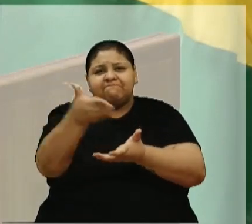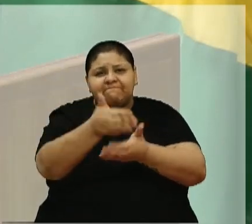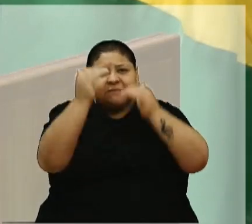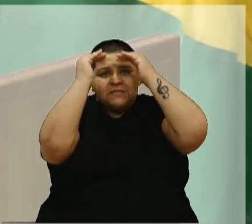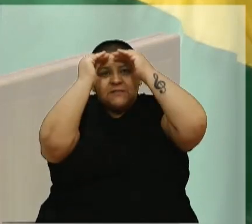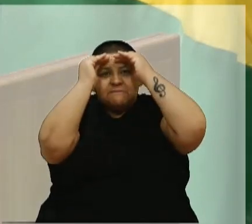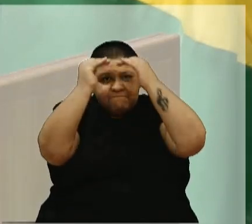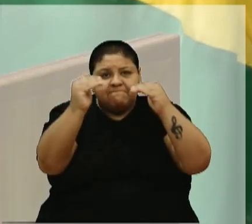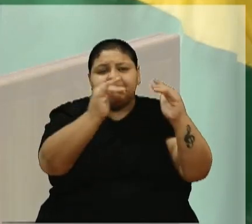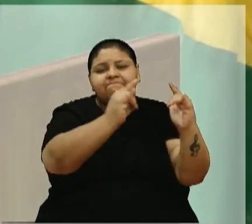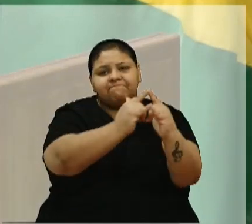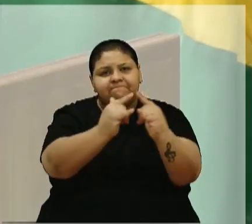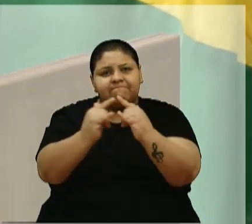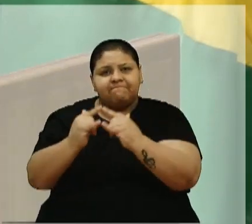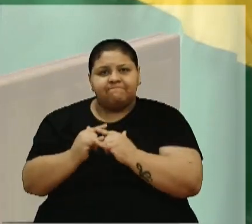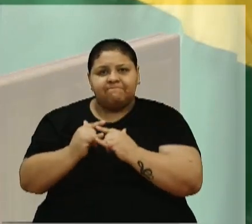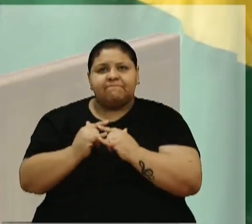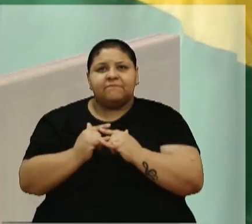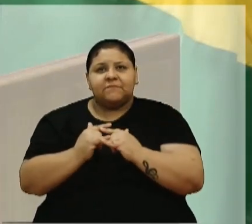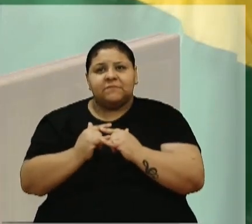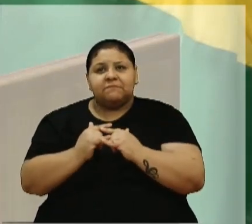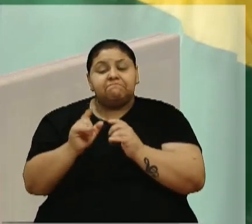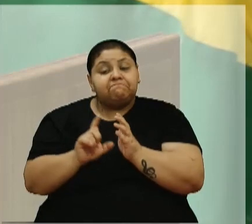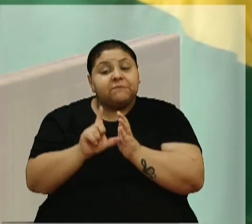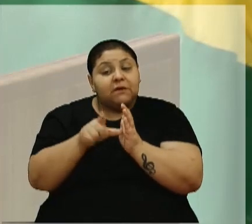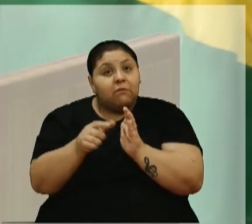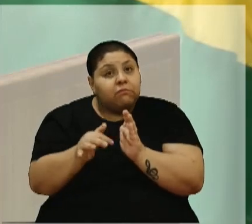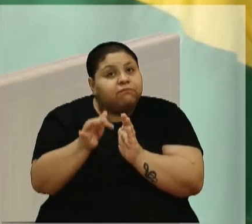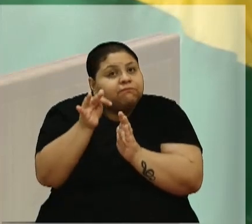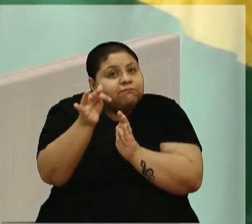as instituições, até porque logo adiante,